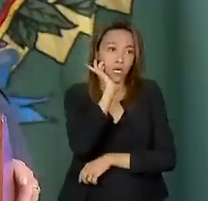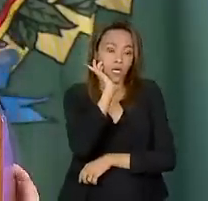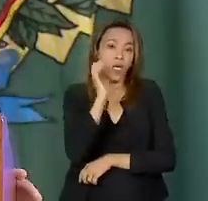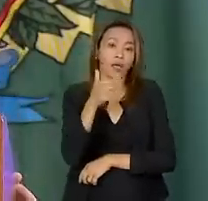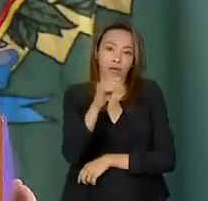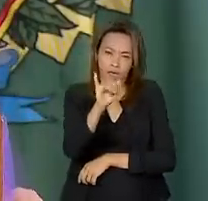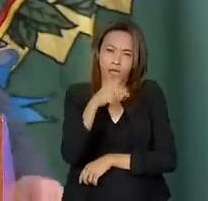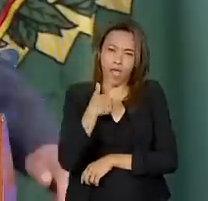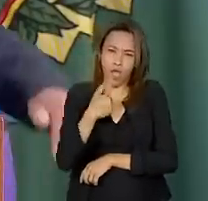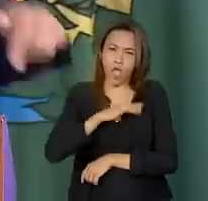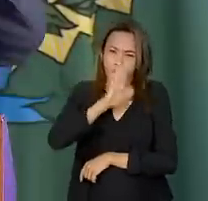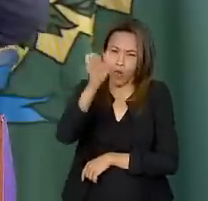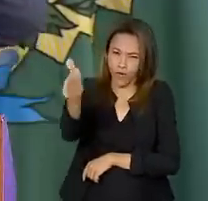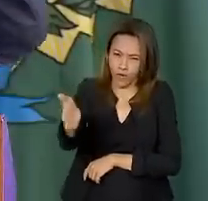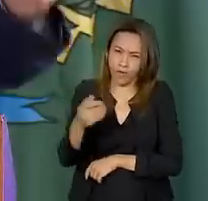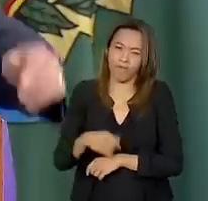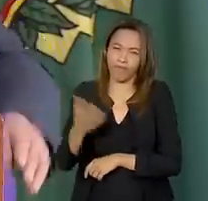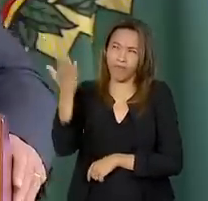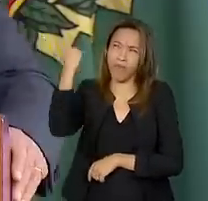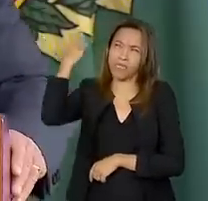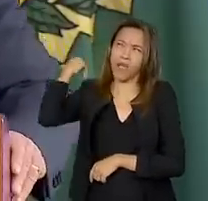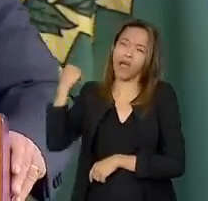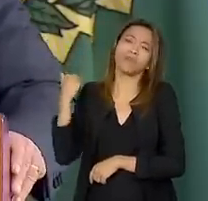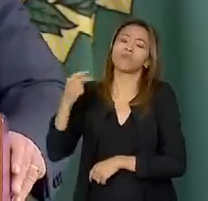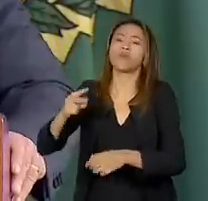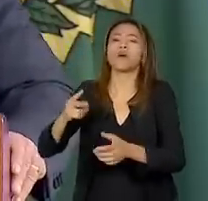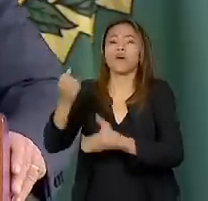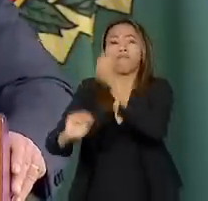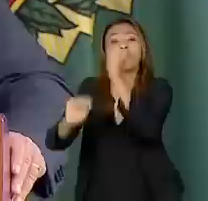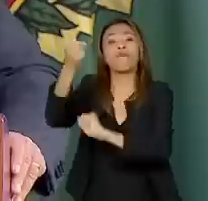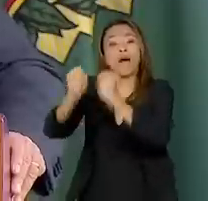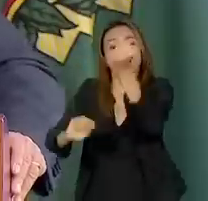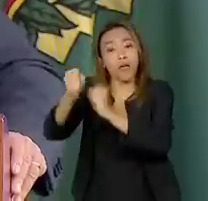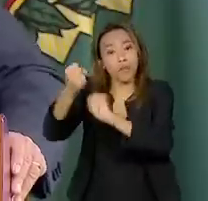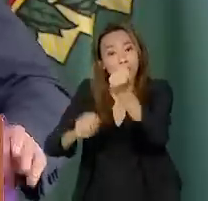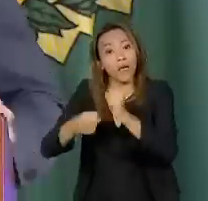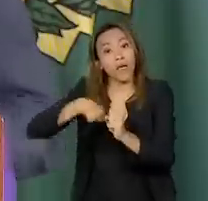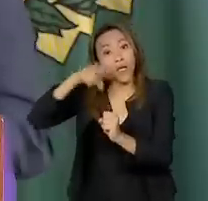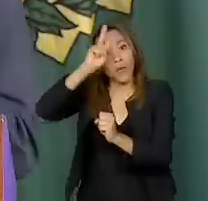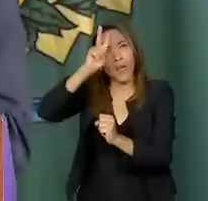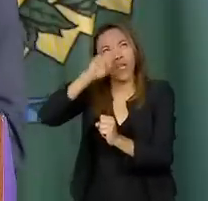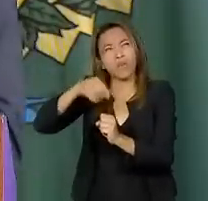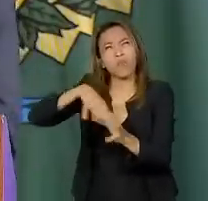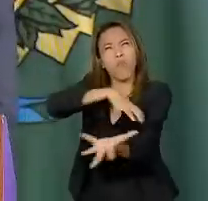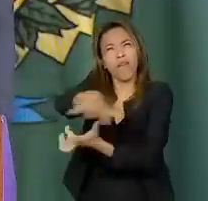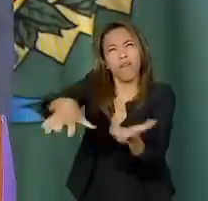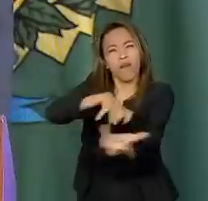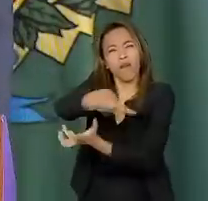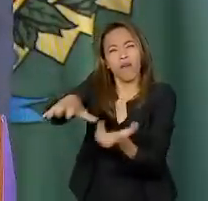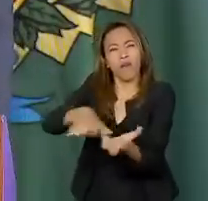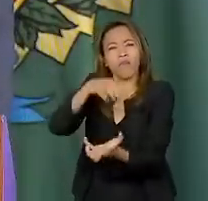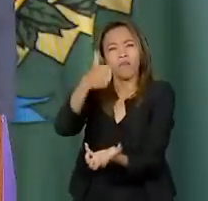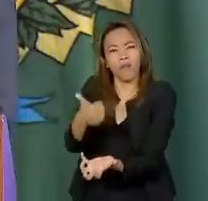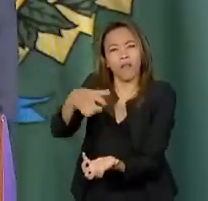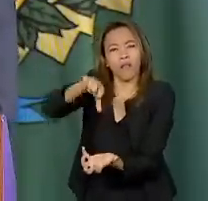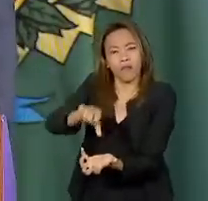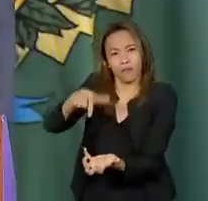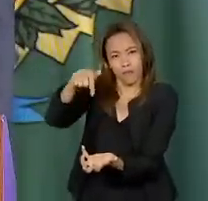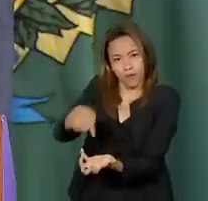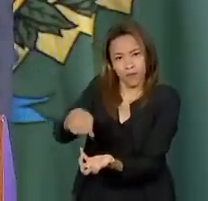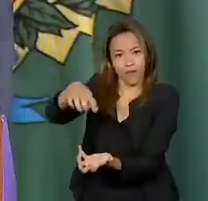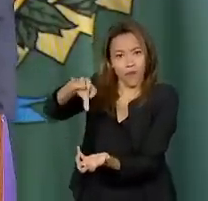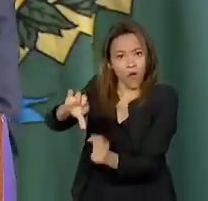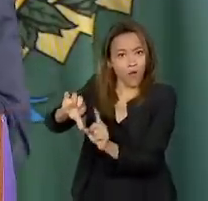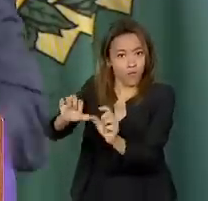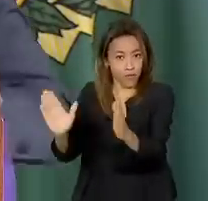ia na porta de fábrica e me lembro um fato muito histórico na greve famosa de 1979, em